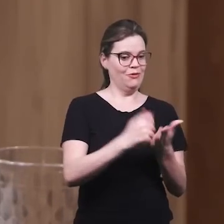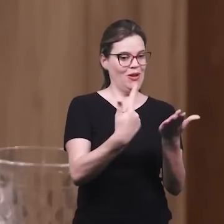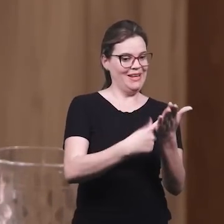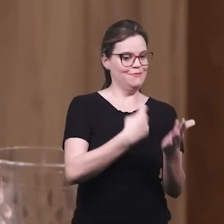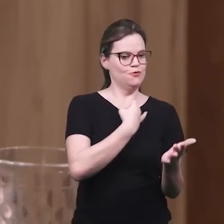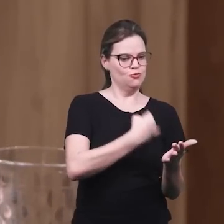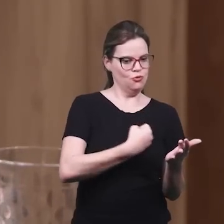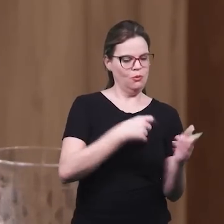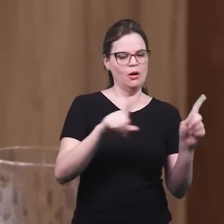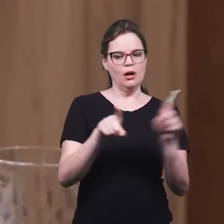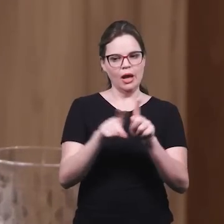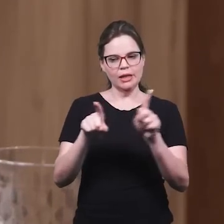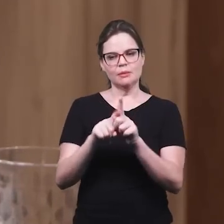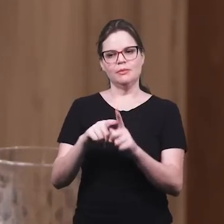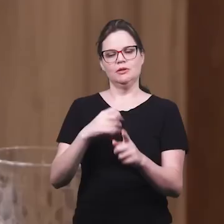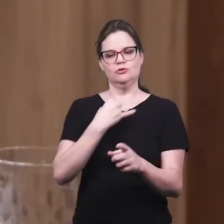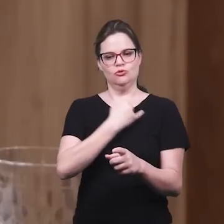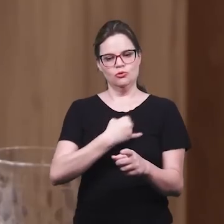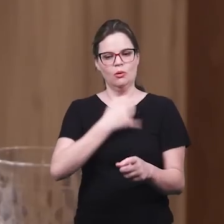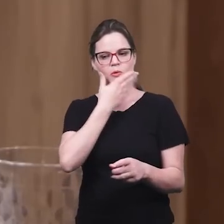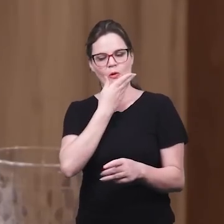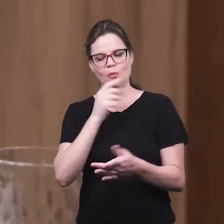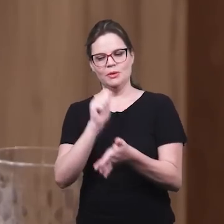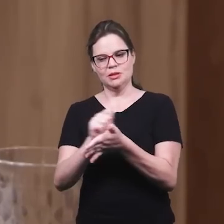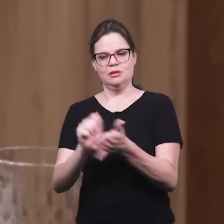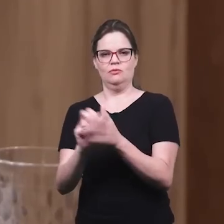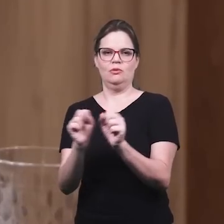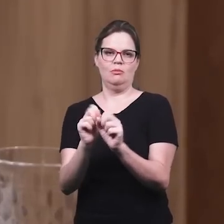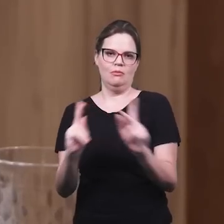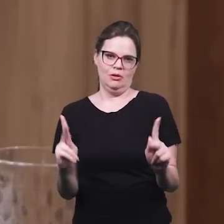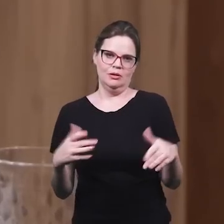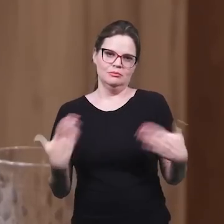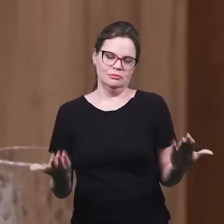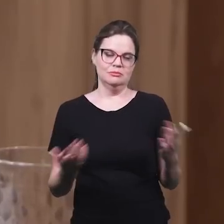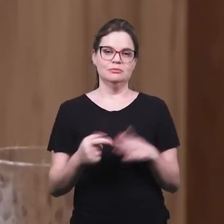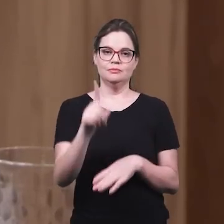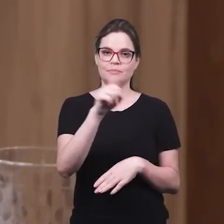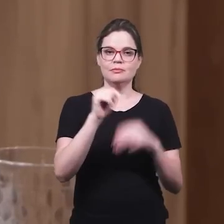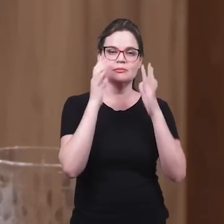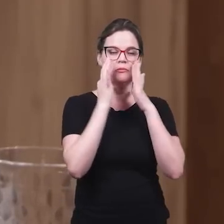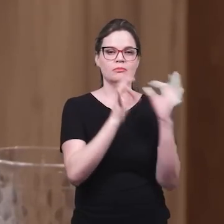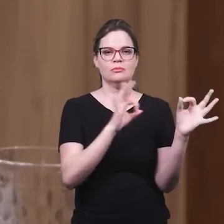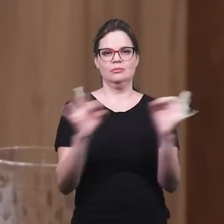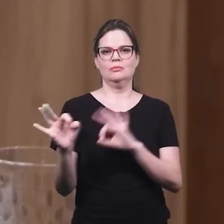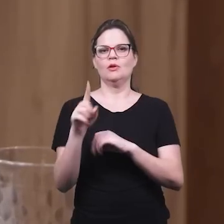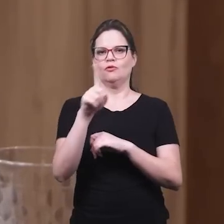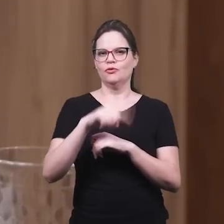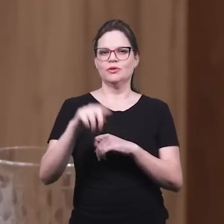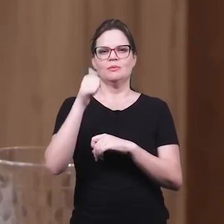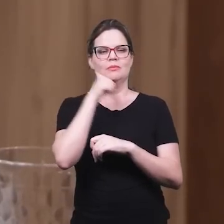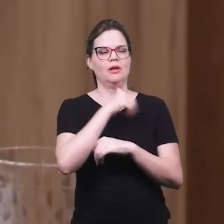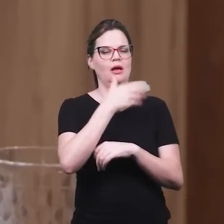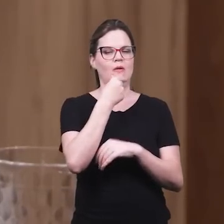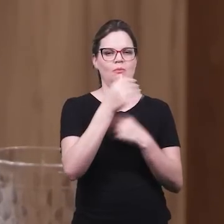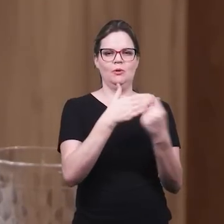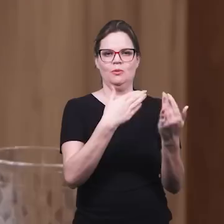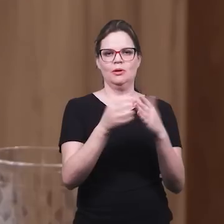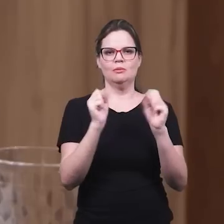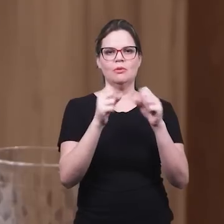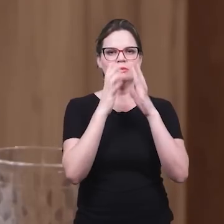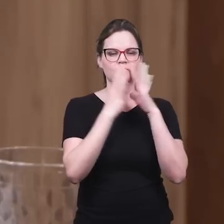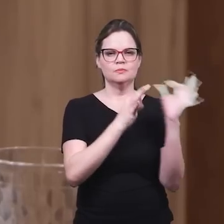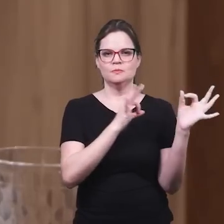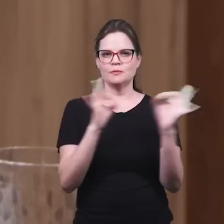o escritor do livro é o apóstolo João. E você que está participando conosco, o senhor, a senhora, poderão ter